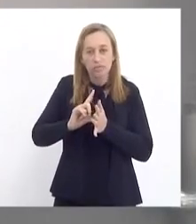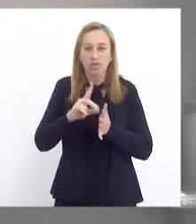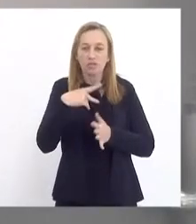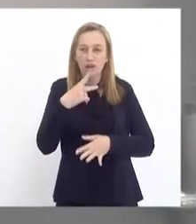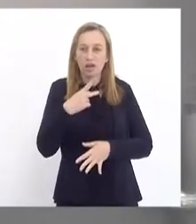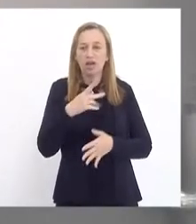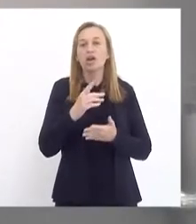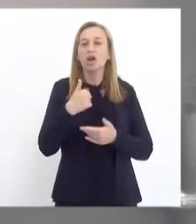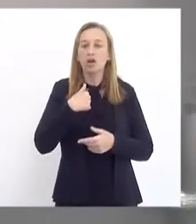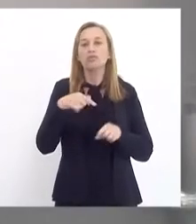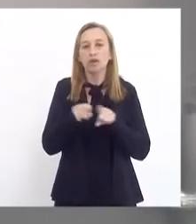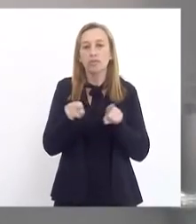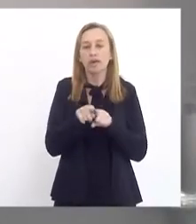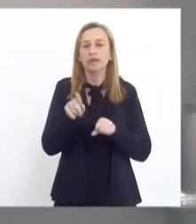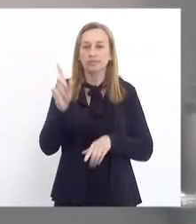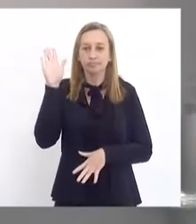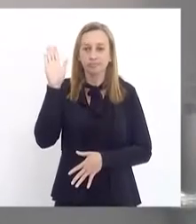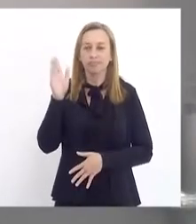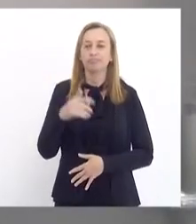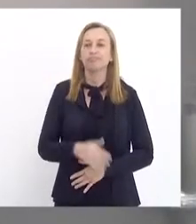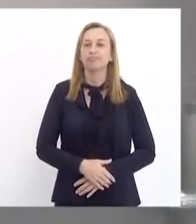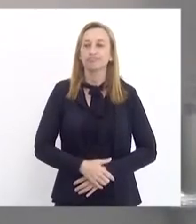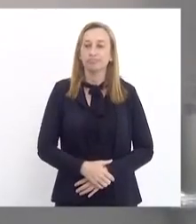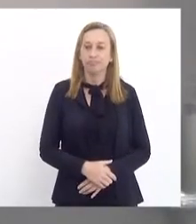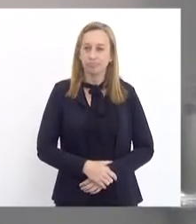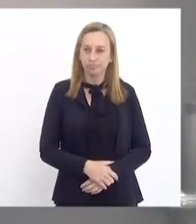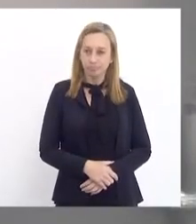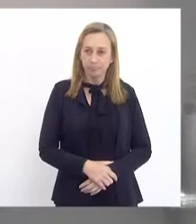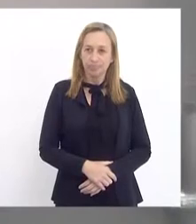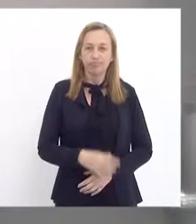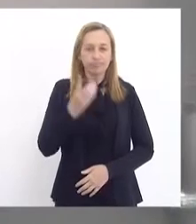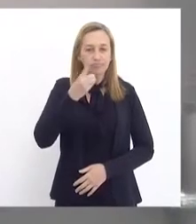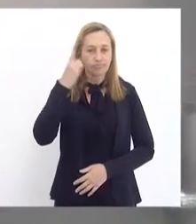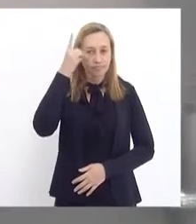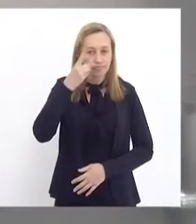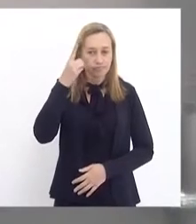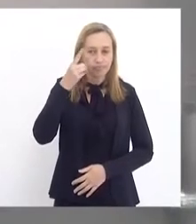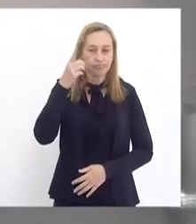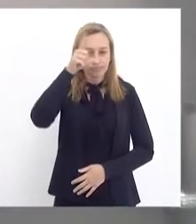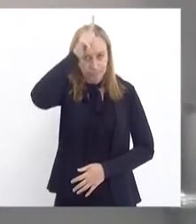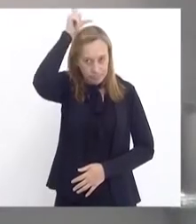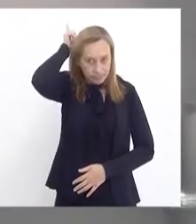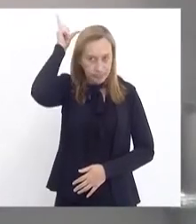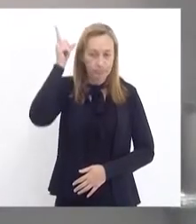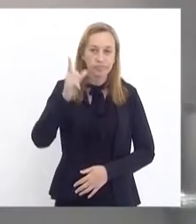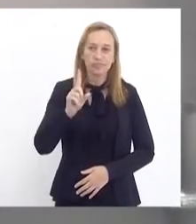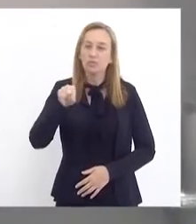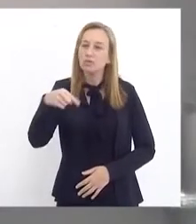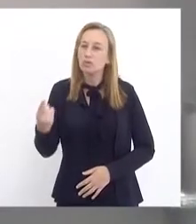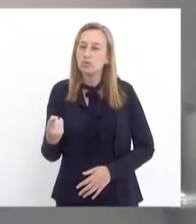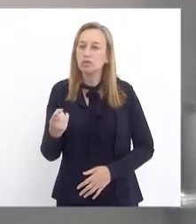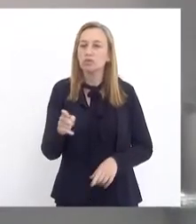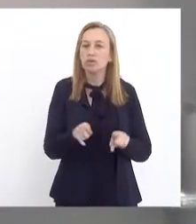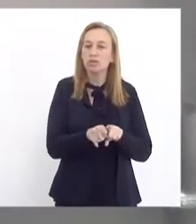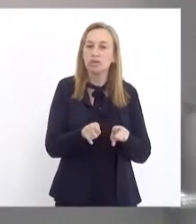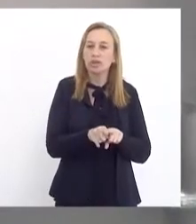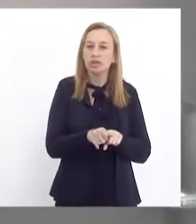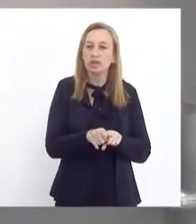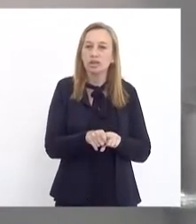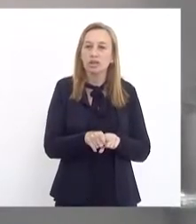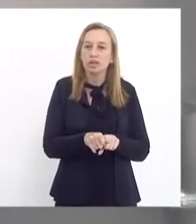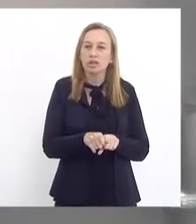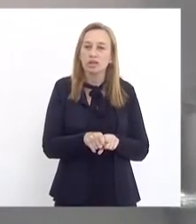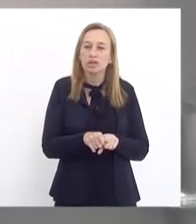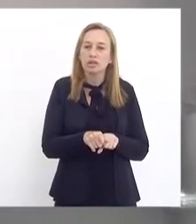eu. Ok. Eu quero falar também. Deputado Luiz Paulo, e a outra sugestão é